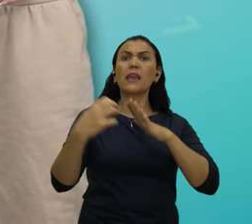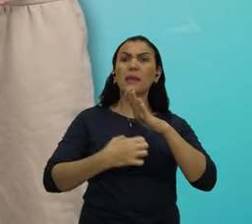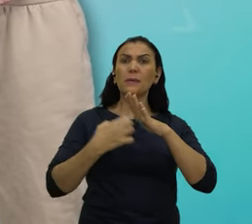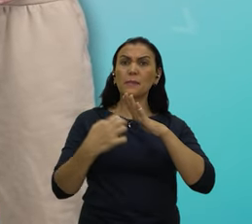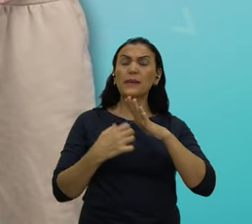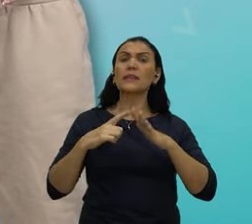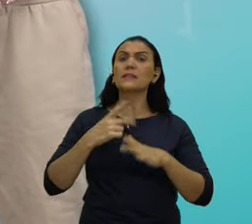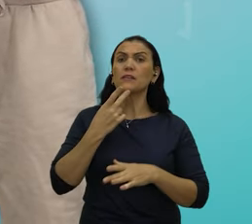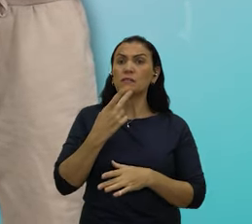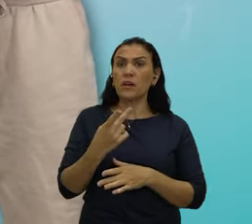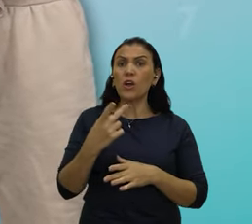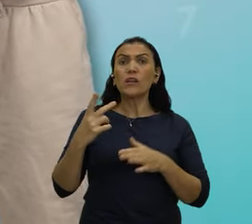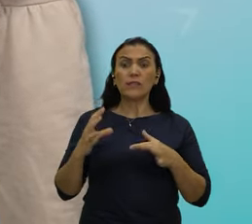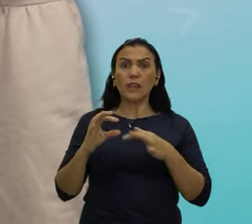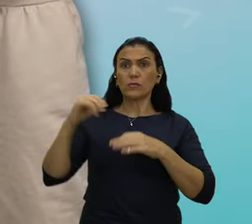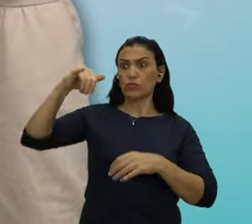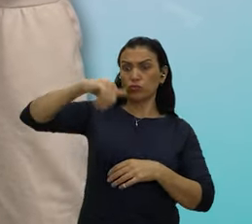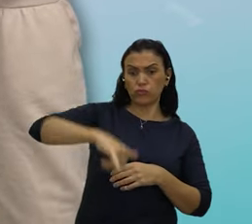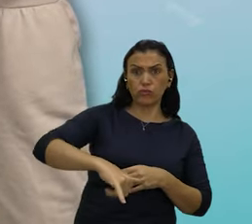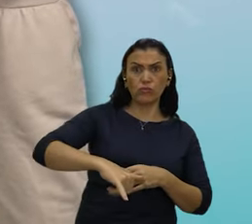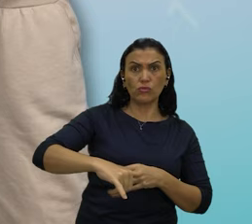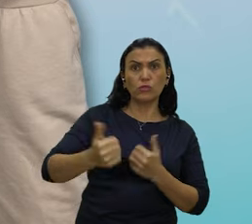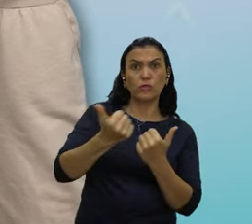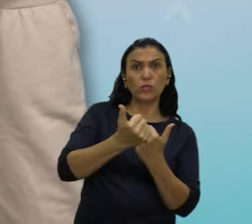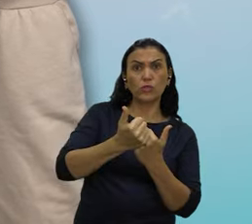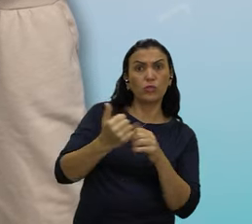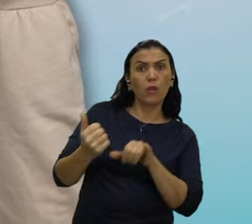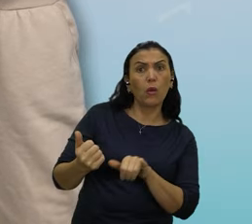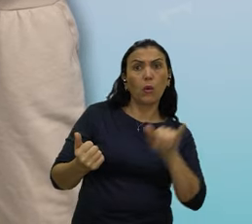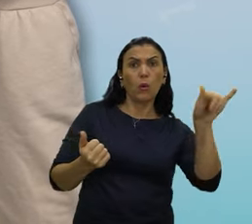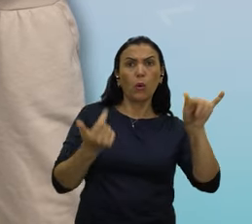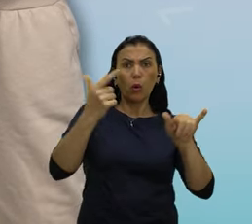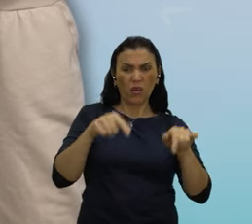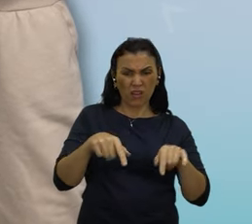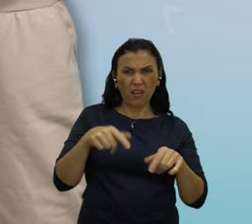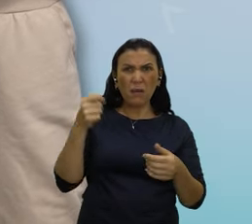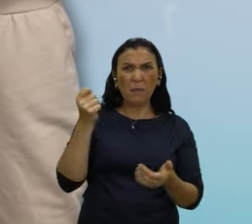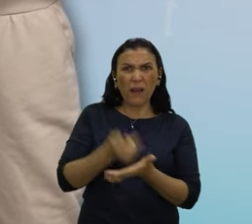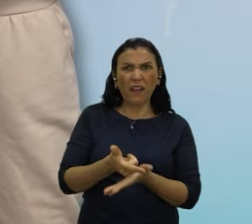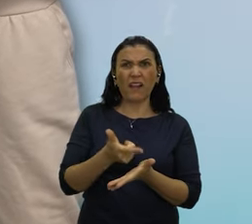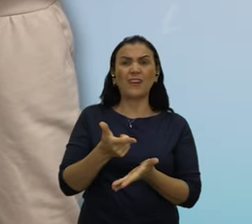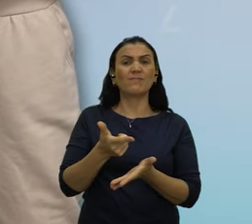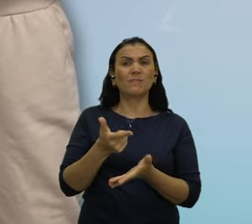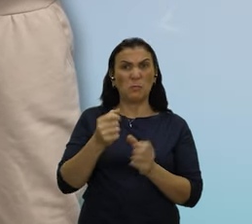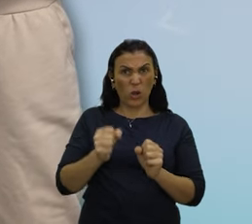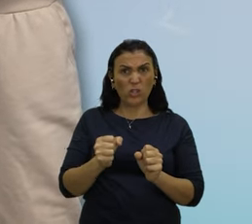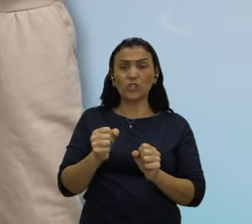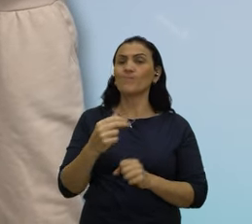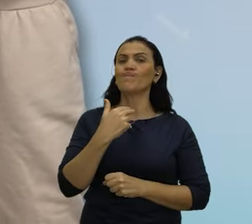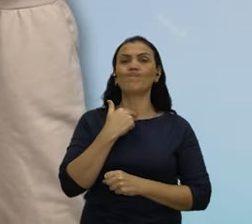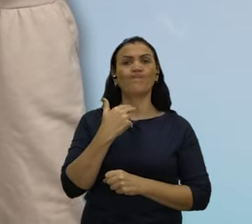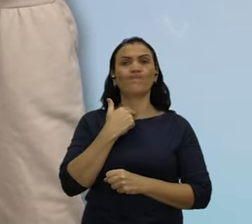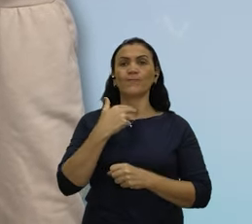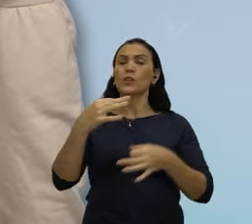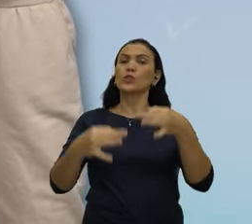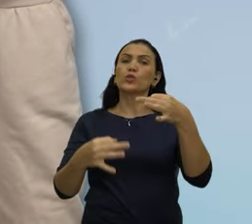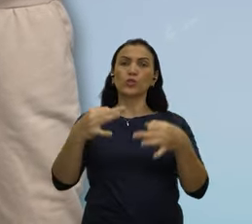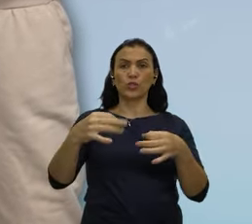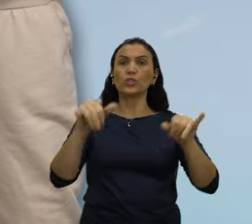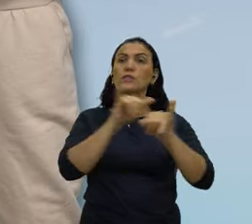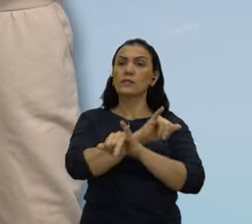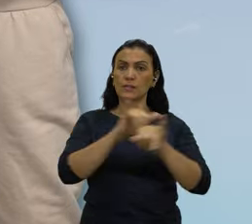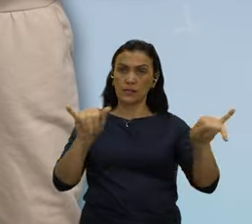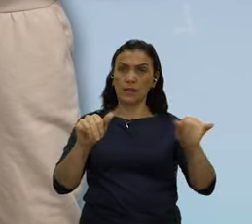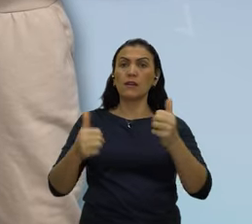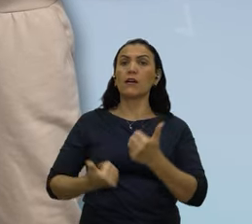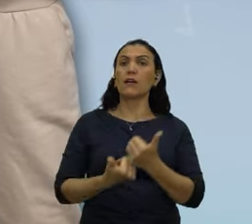que você vai fazer vai ter conexão. Isso pode? Não, né? A AGU e a ANAC confirmaram na justiça que essa responsabilidade